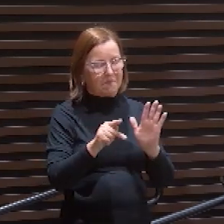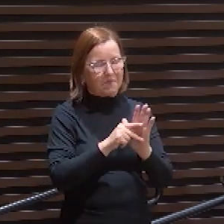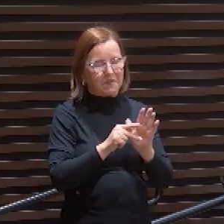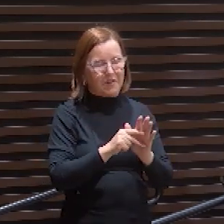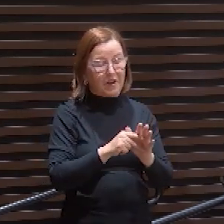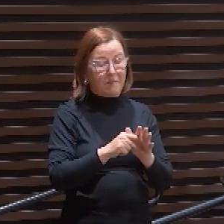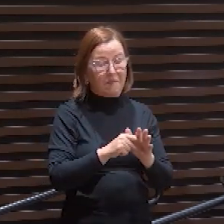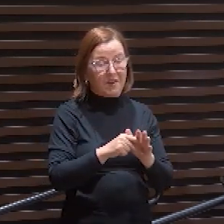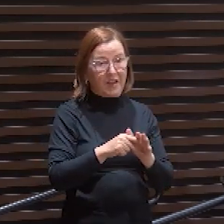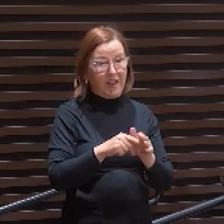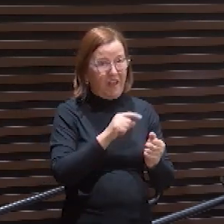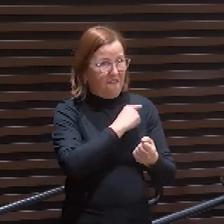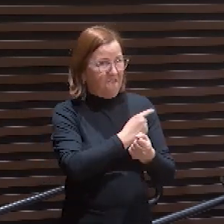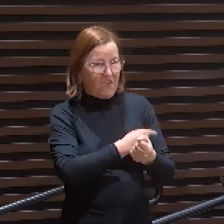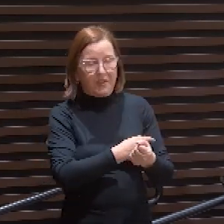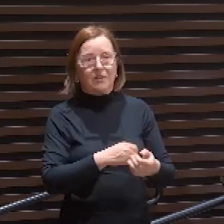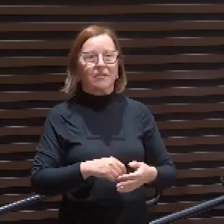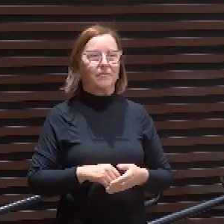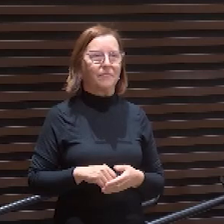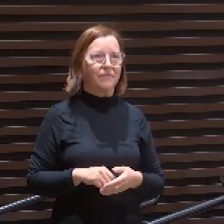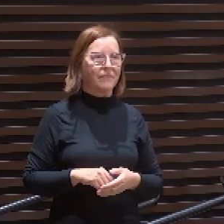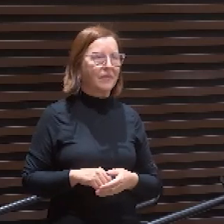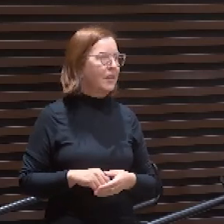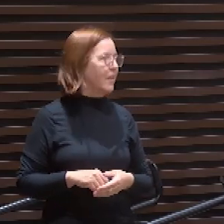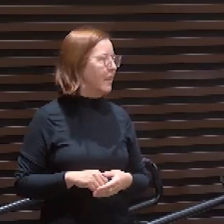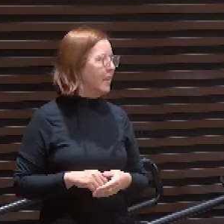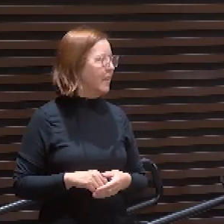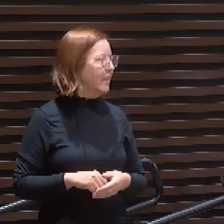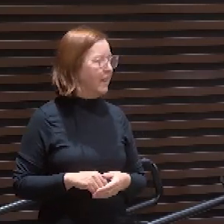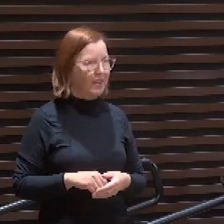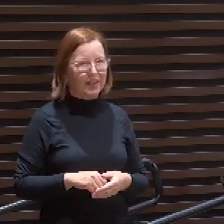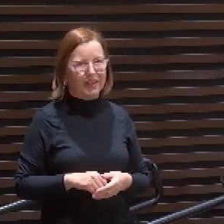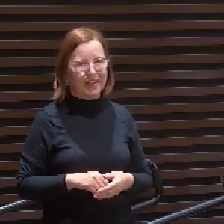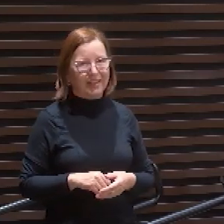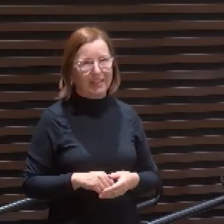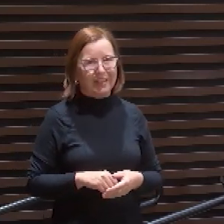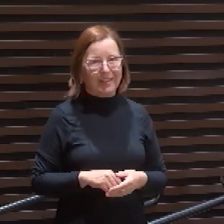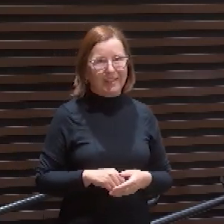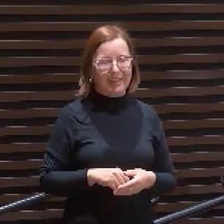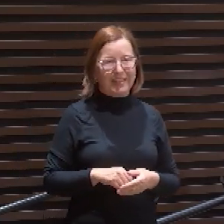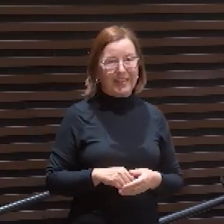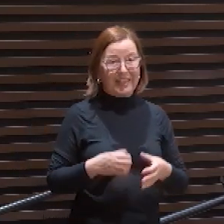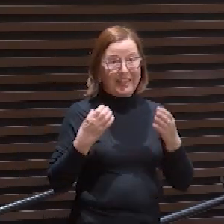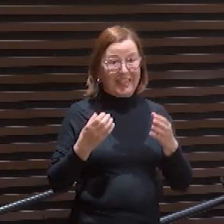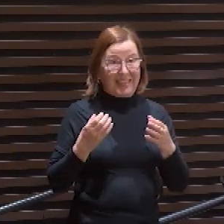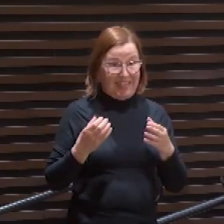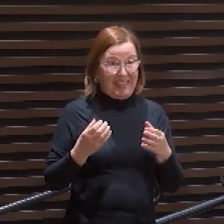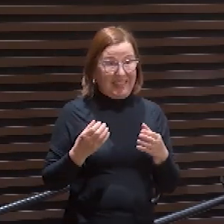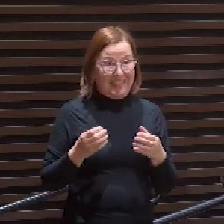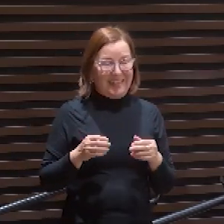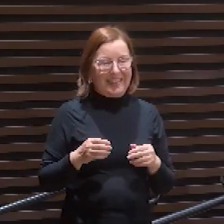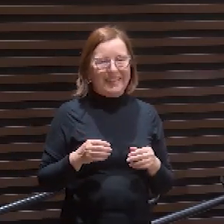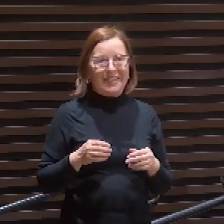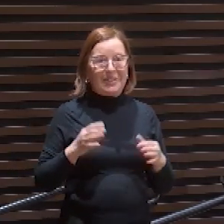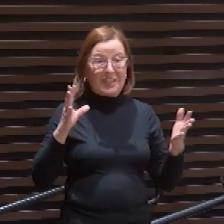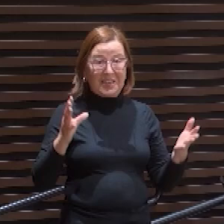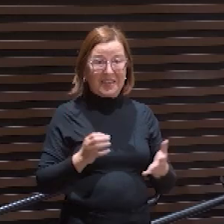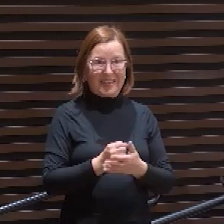Eles pegam aqui e ficam querendo manter-se salvo pela